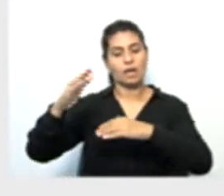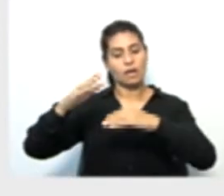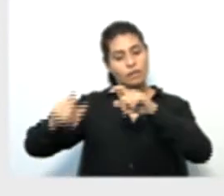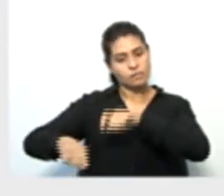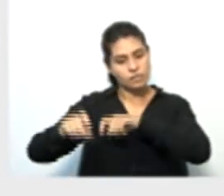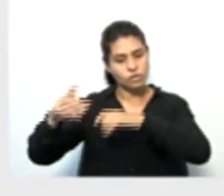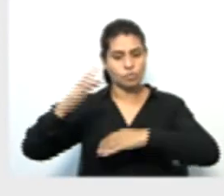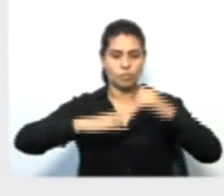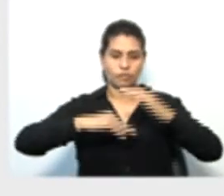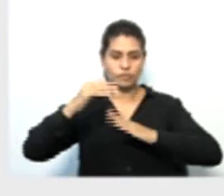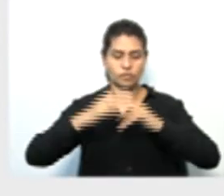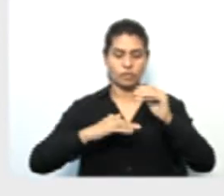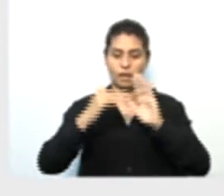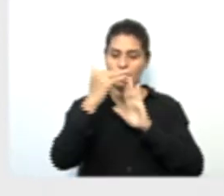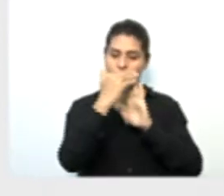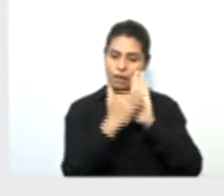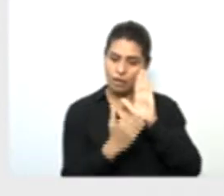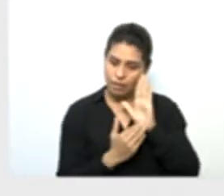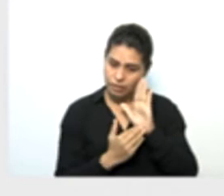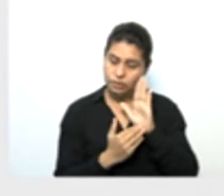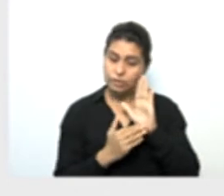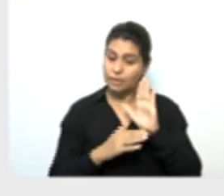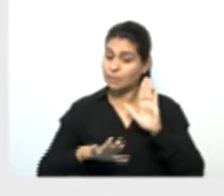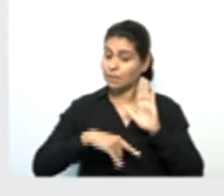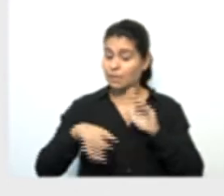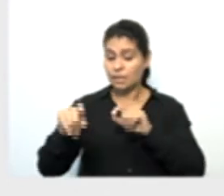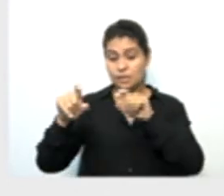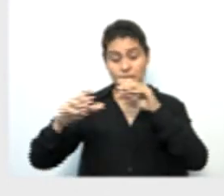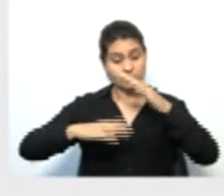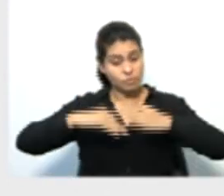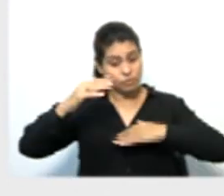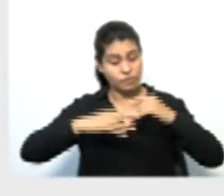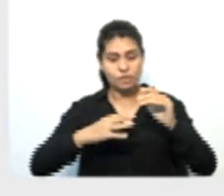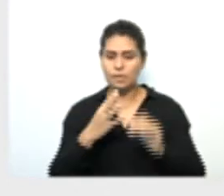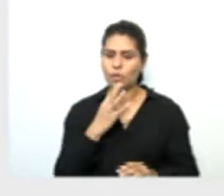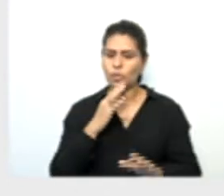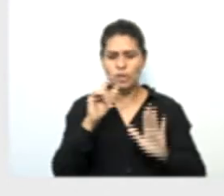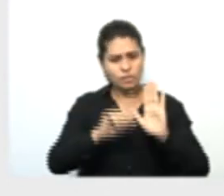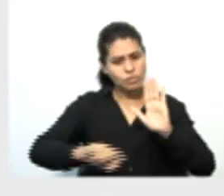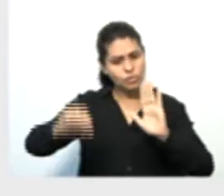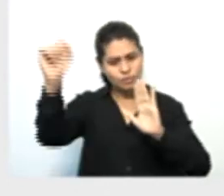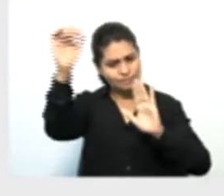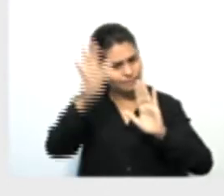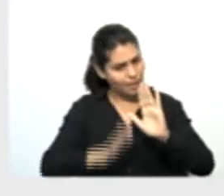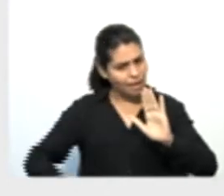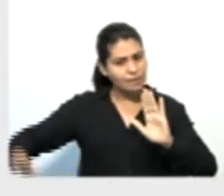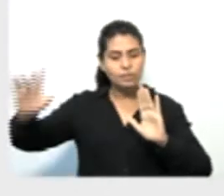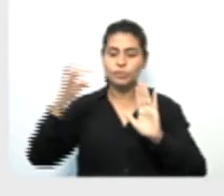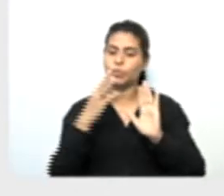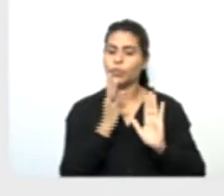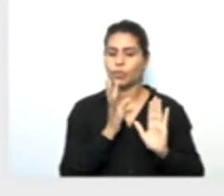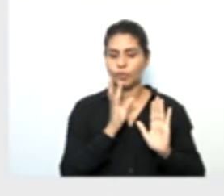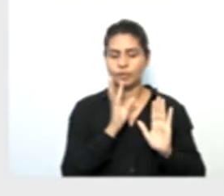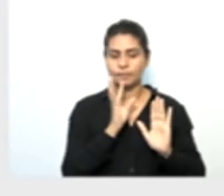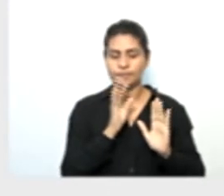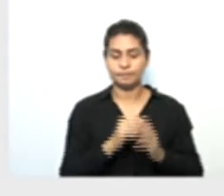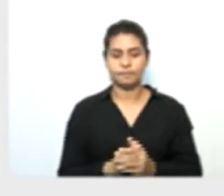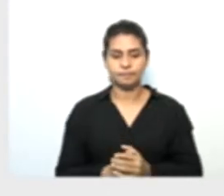A categoria profissional de produtor rural vem sendo cada vez mais reconhecida e ganhando importância no nosso país.